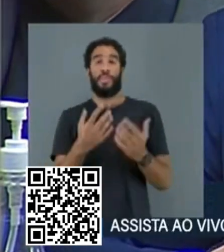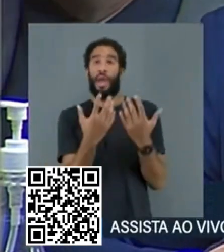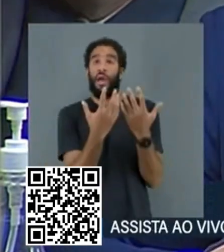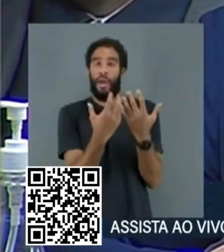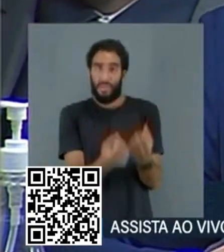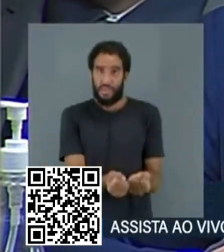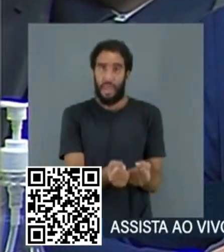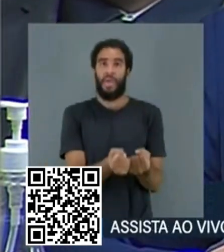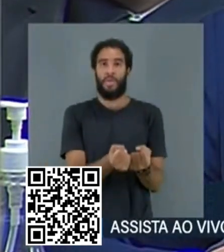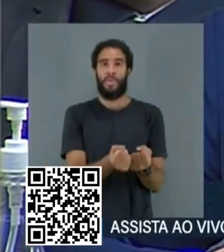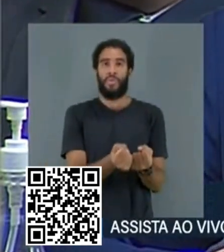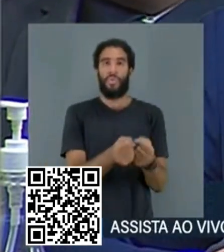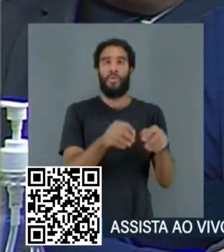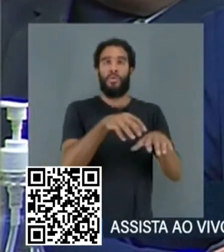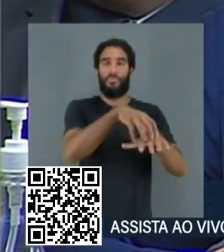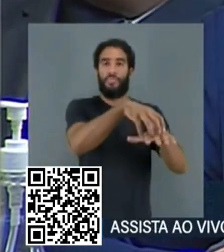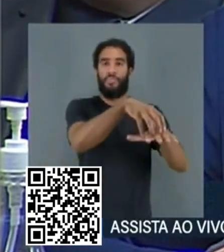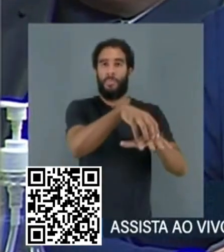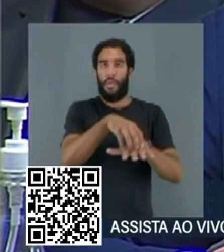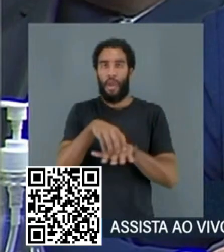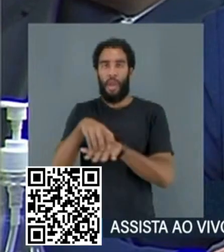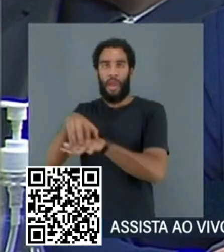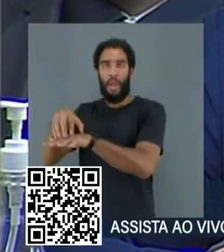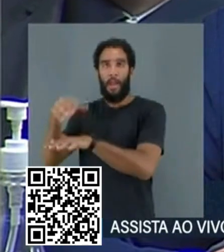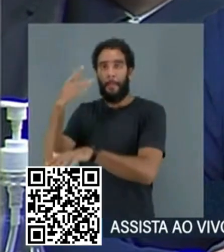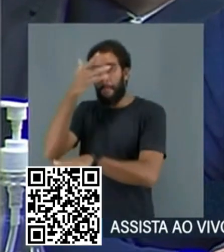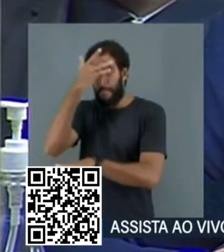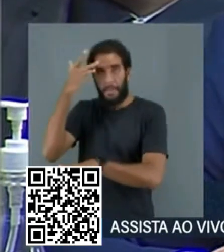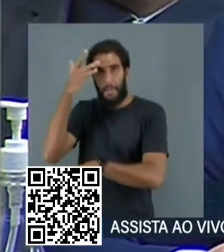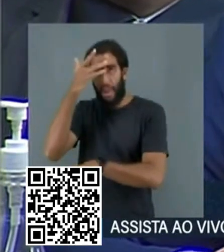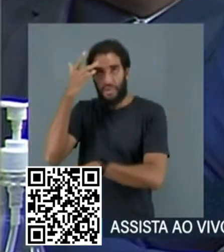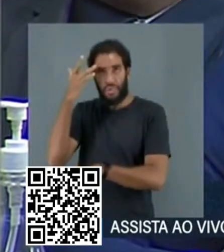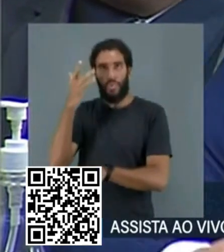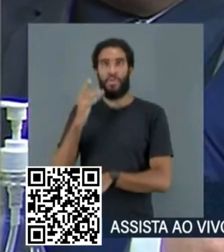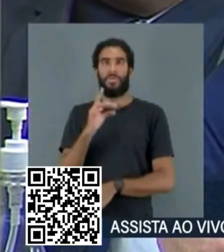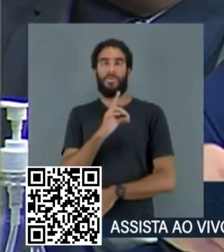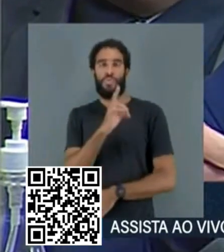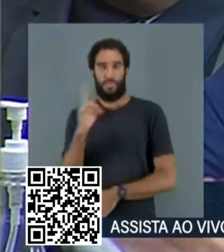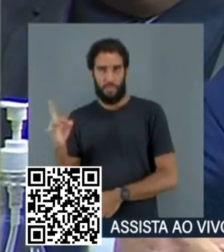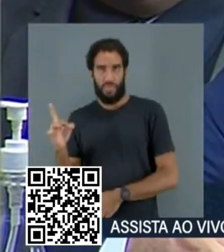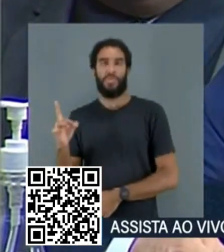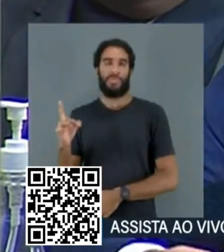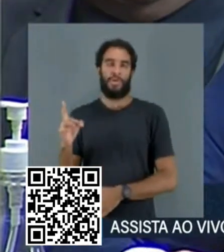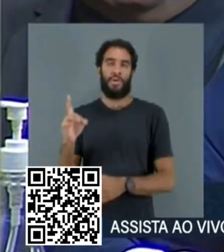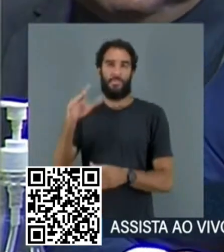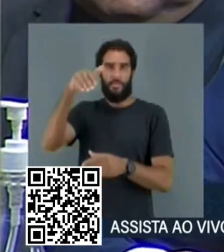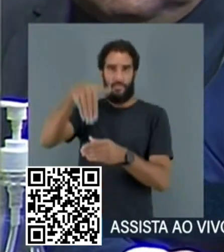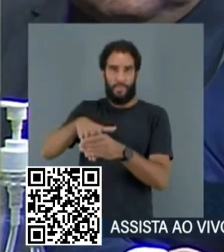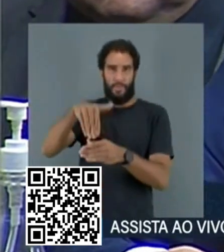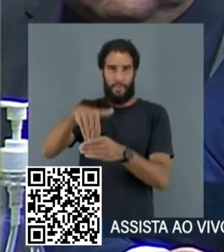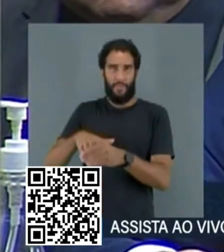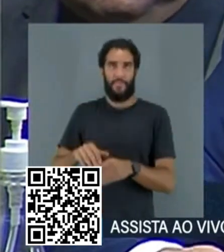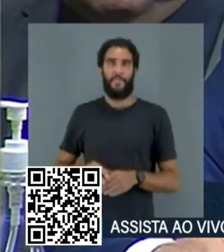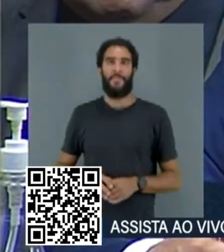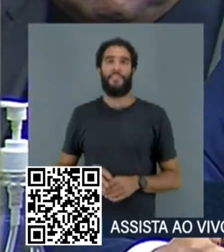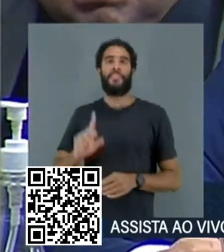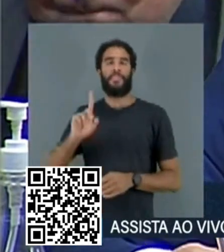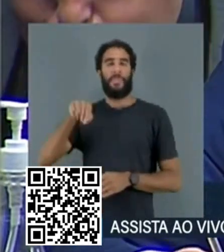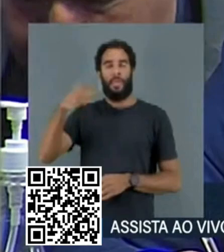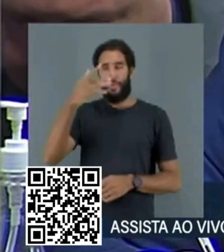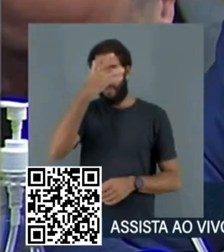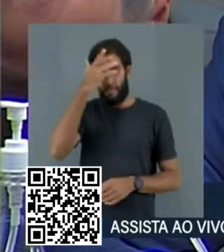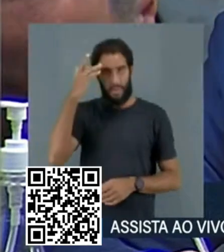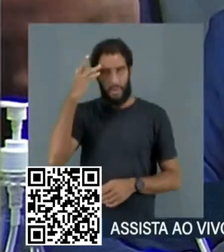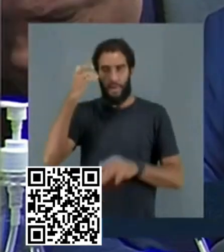fazer transporte de eleitores no dia da eleição. Depois, os interessados na DPF fizeram